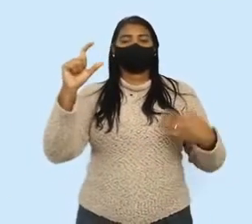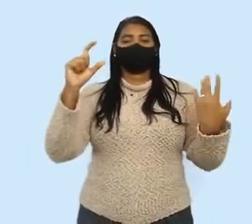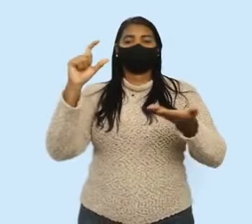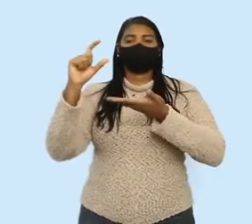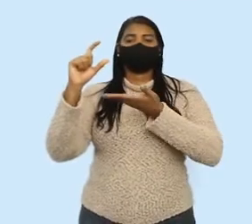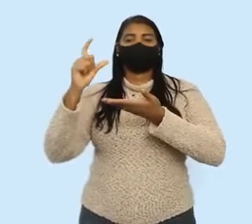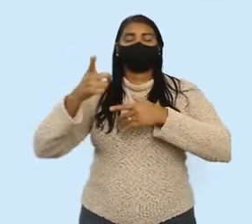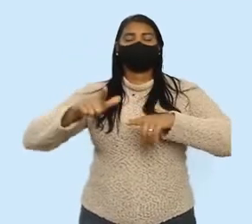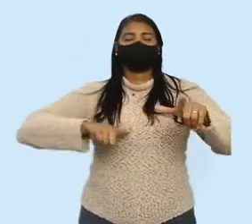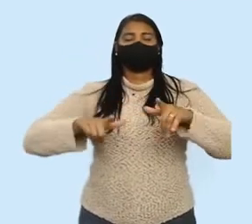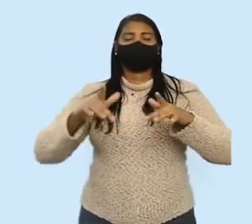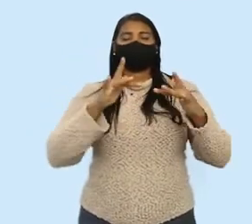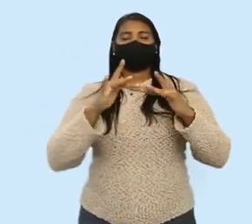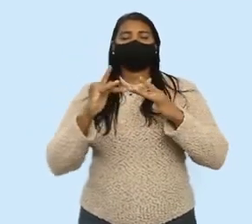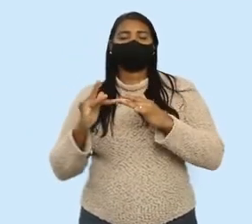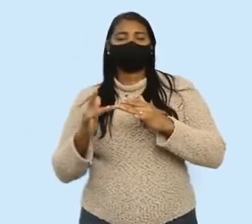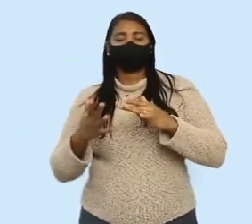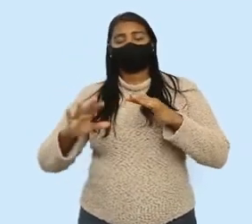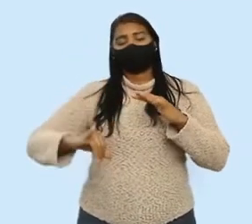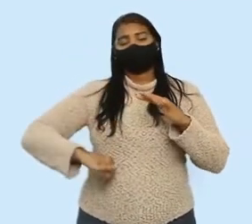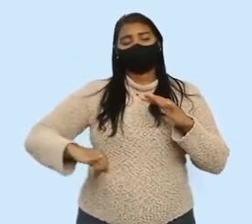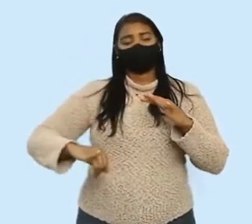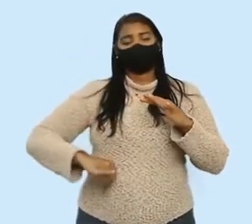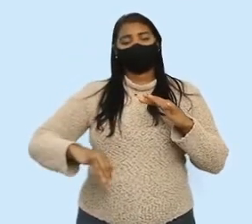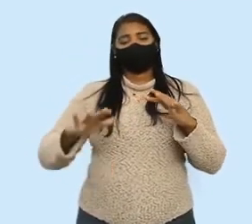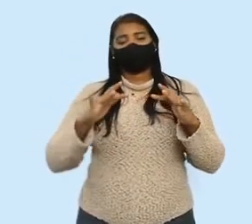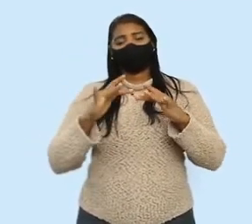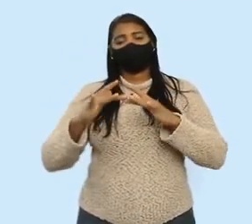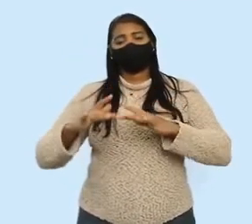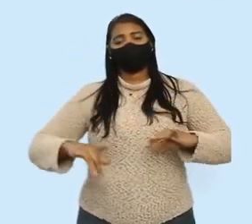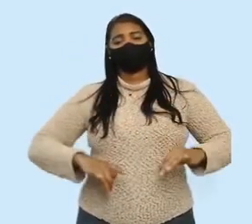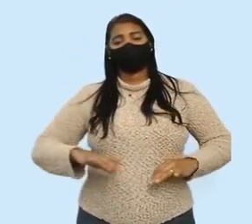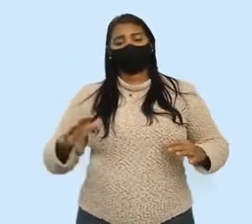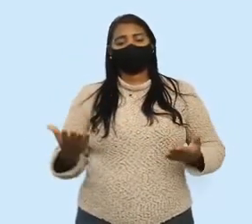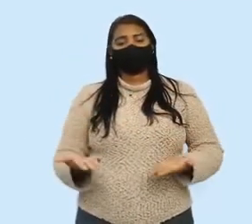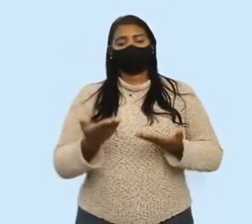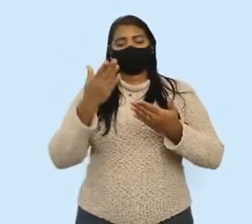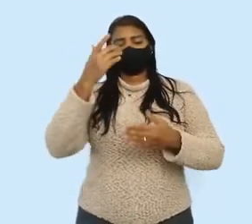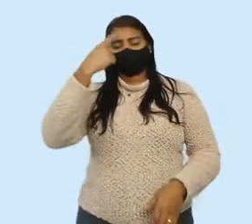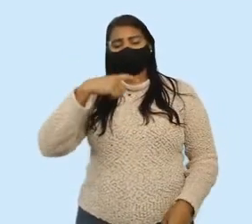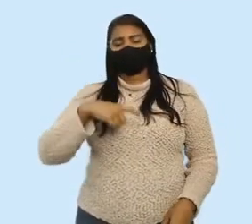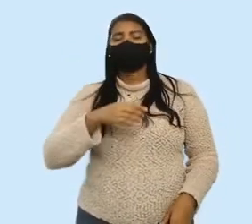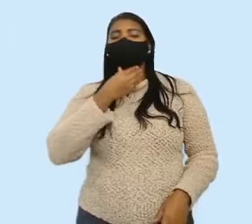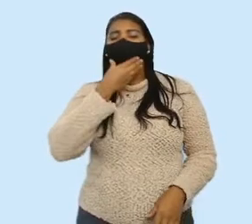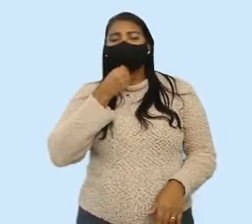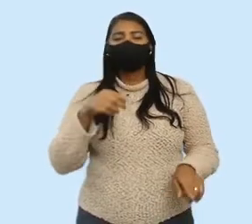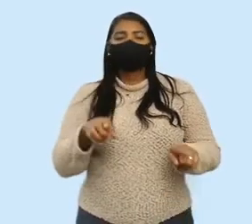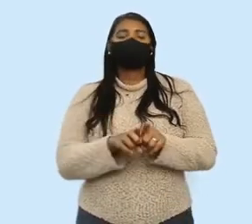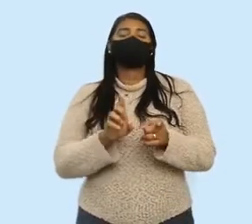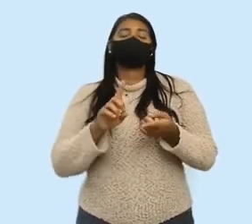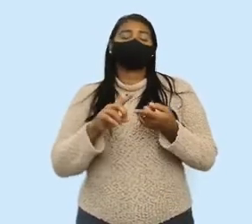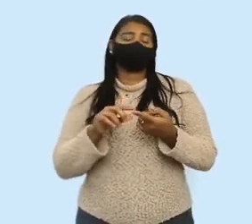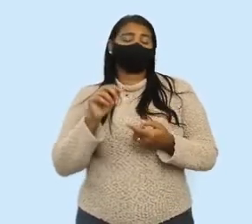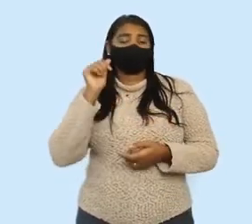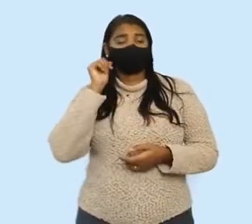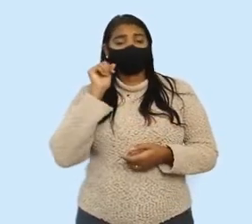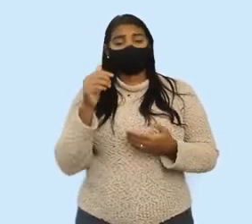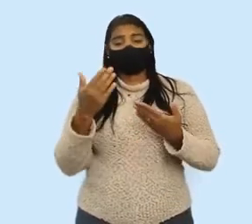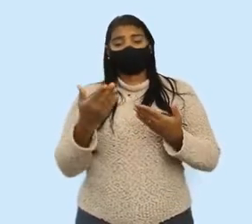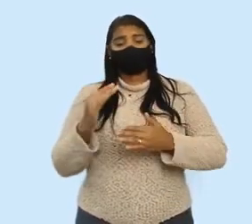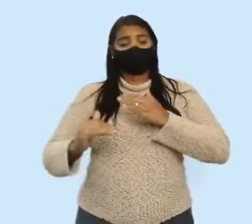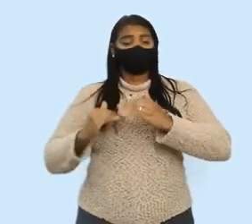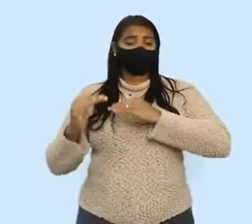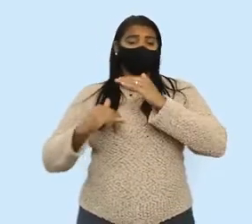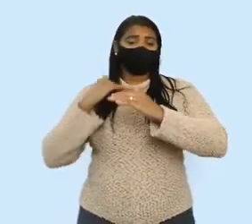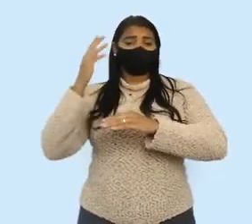de ser ligado ao sofrimento e passa a ser algo que dignifica o homem. Tanto que o seu